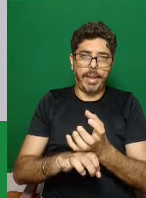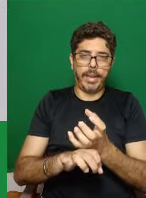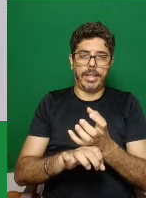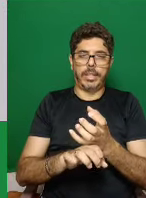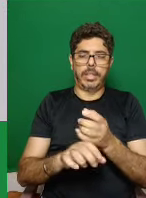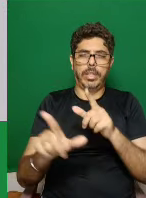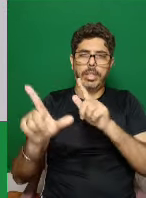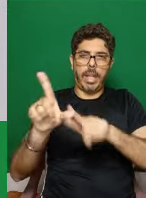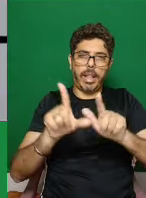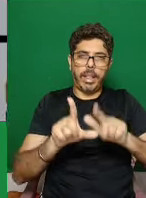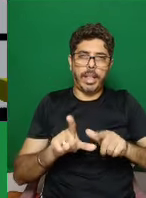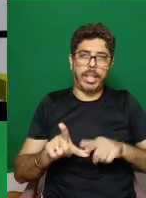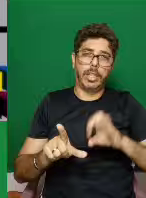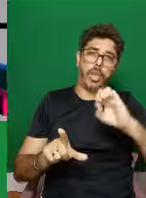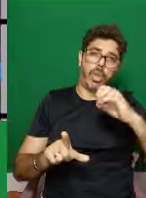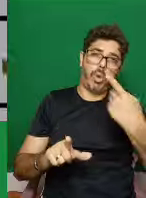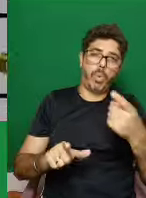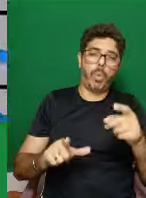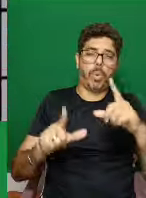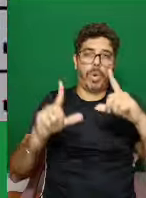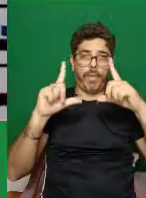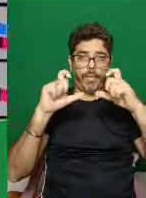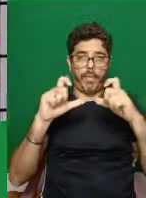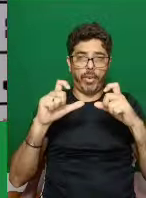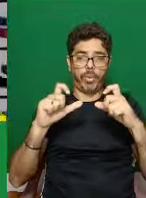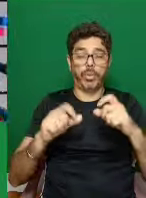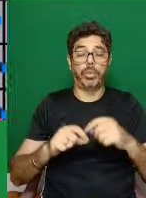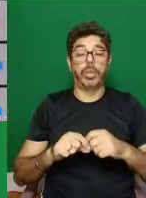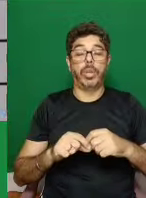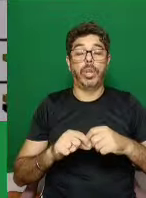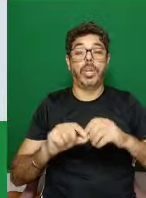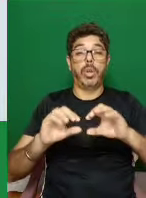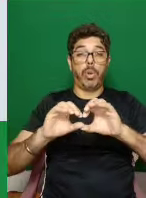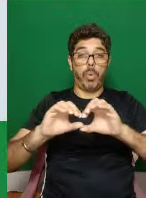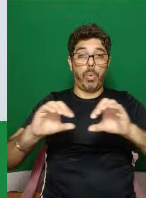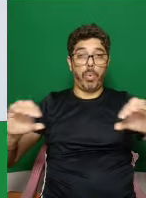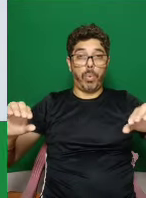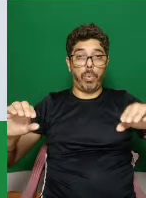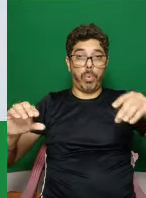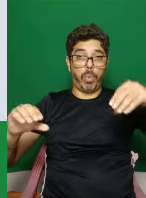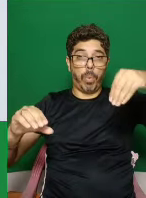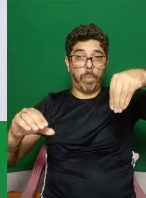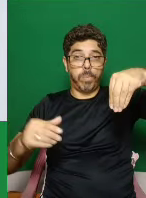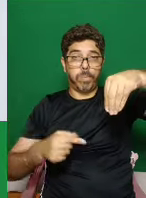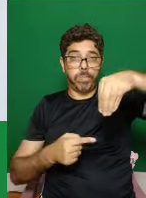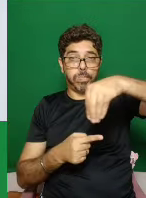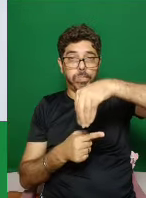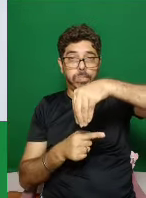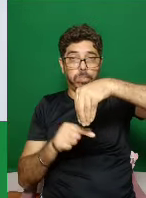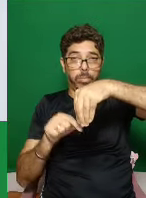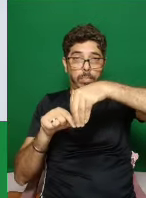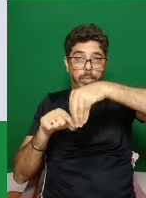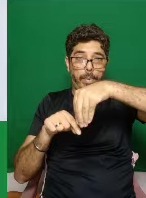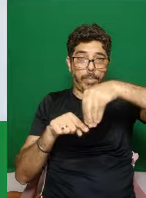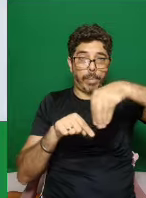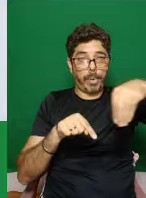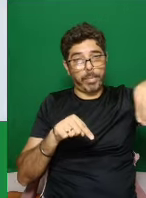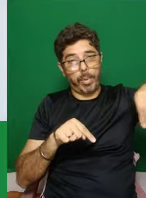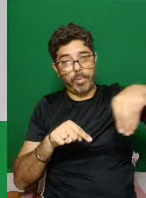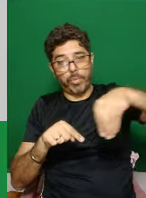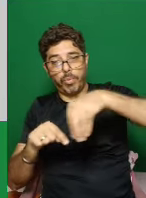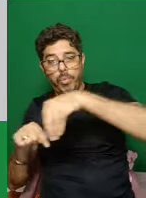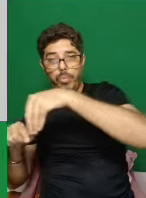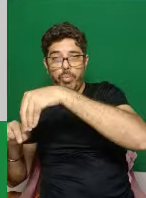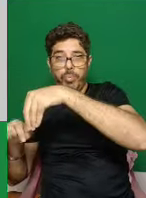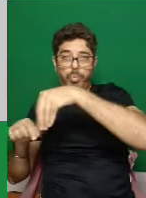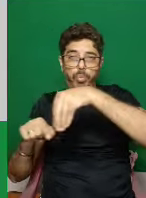são direcionadas para formar as letras ou as imagens a serem impressas. Os bocais do cartucho de tinta são varridos pelo